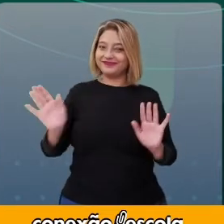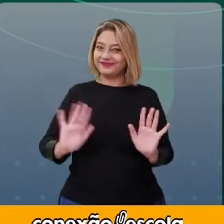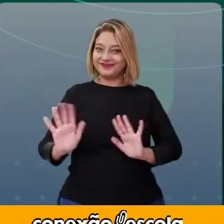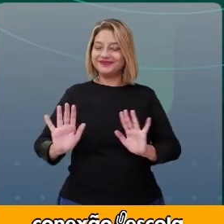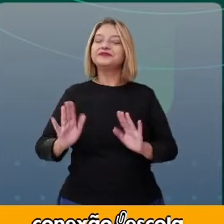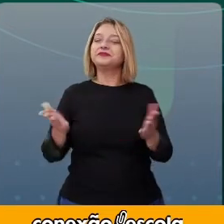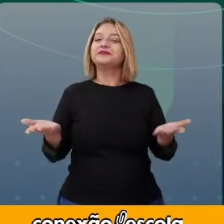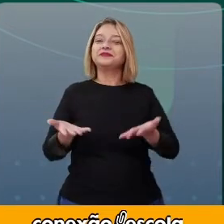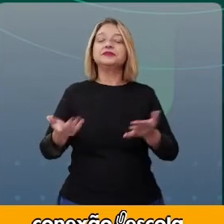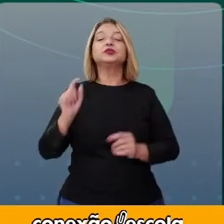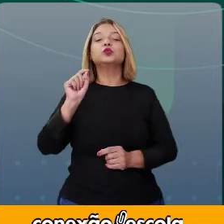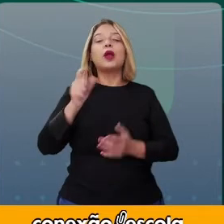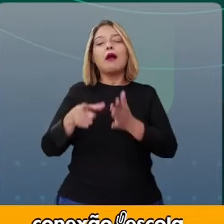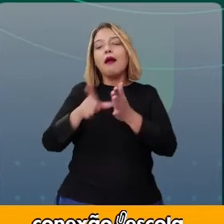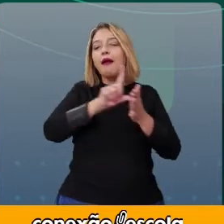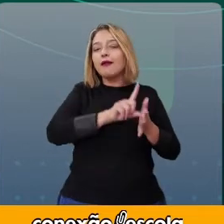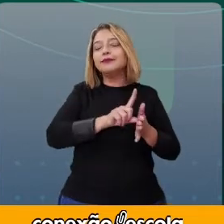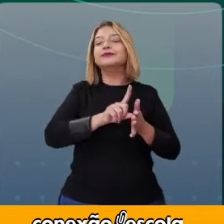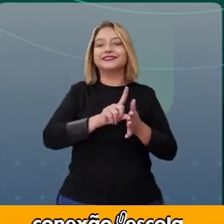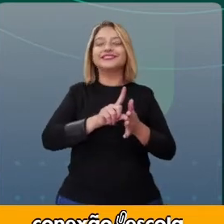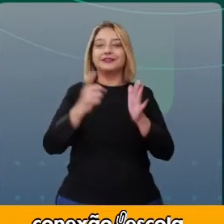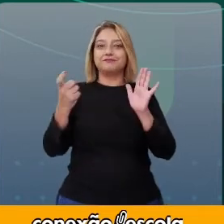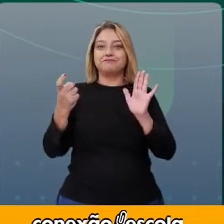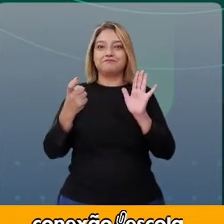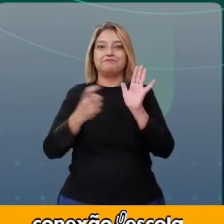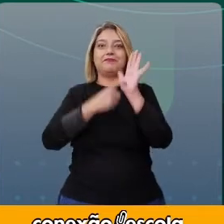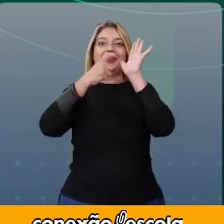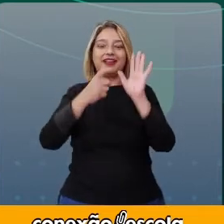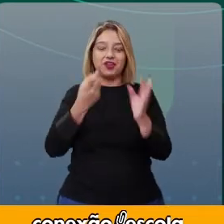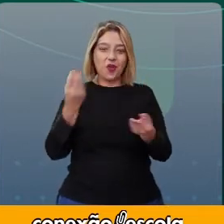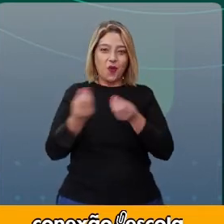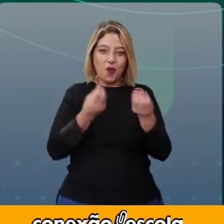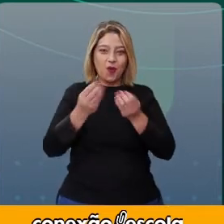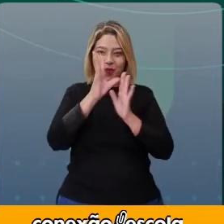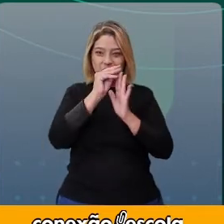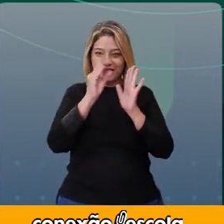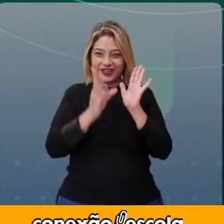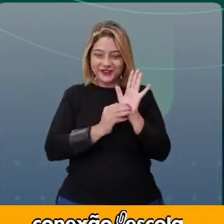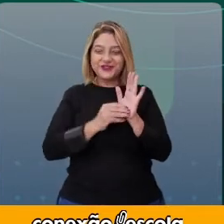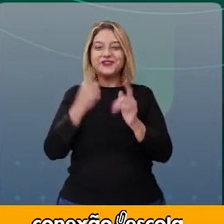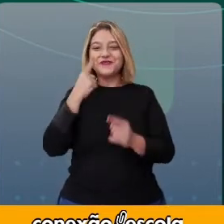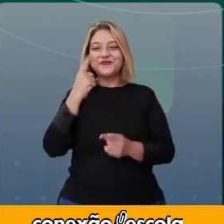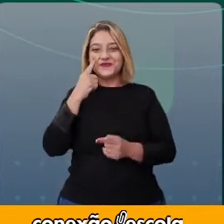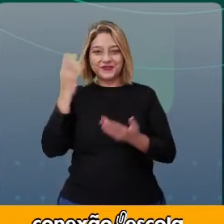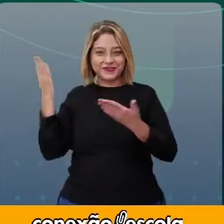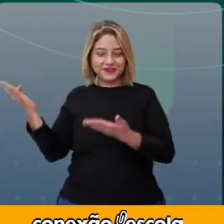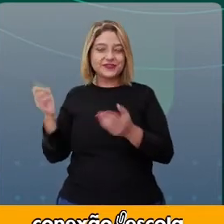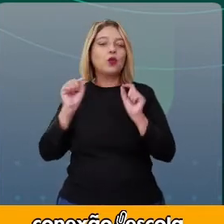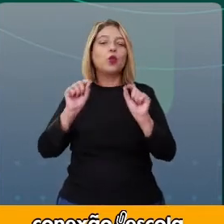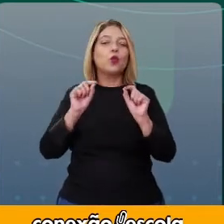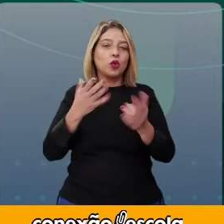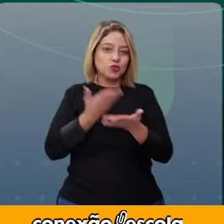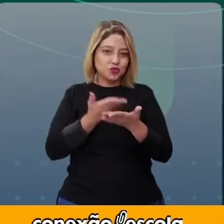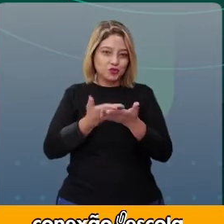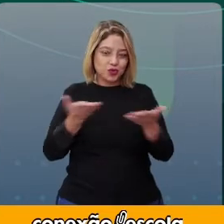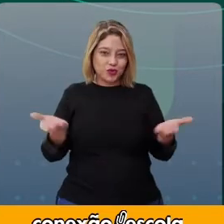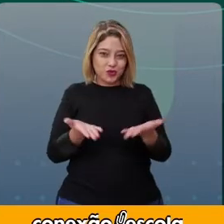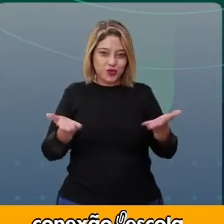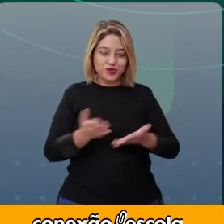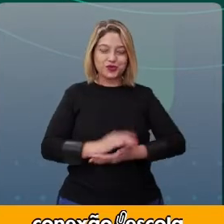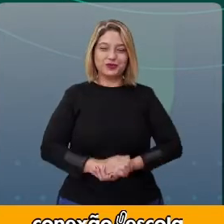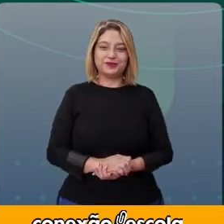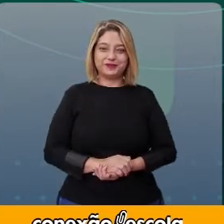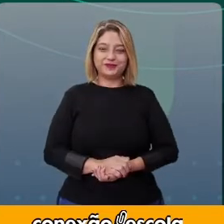Antes, então, de darmos o play no nosso conteúdo, vamos então checar o que iremos estudar nessa